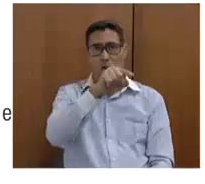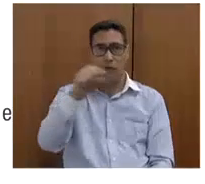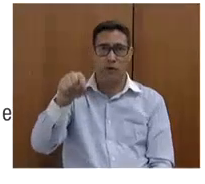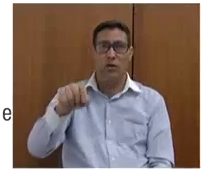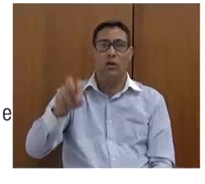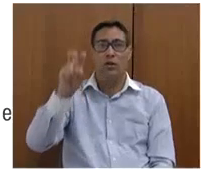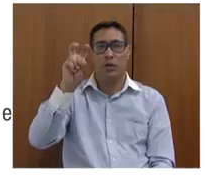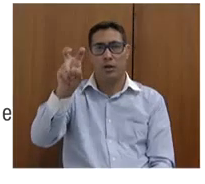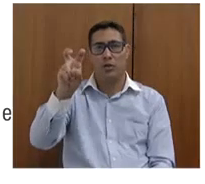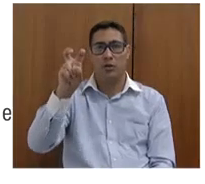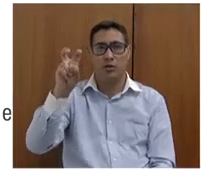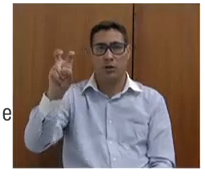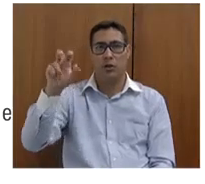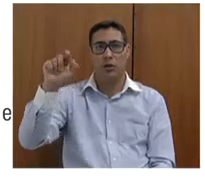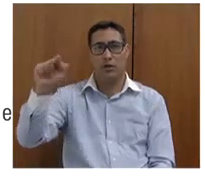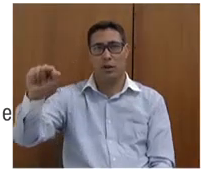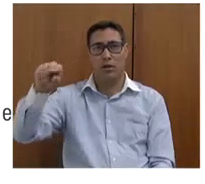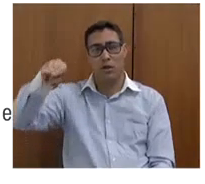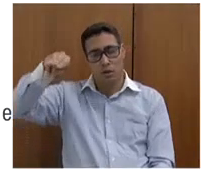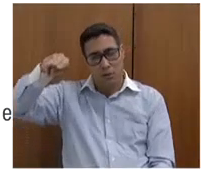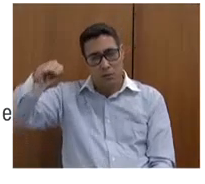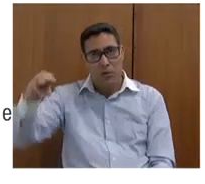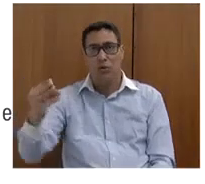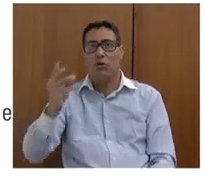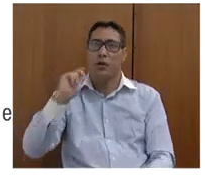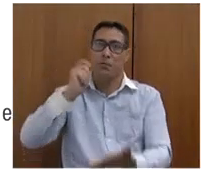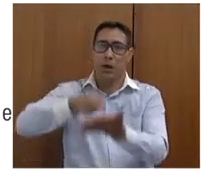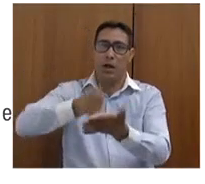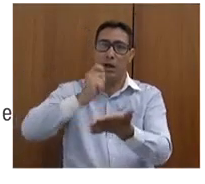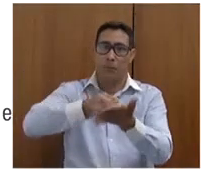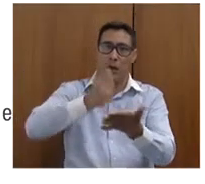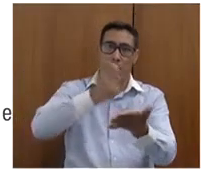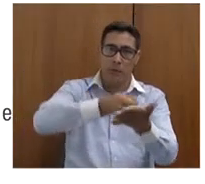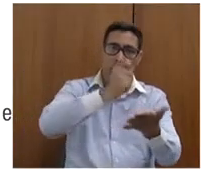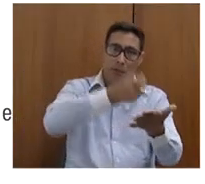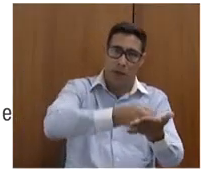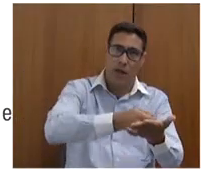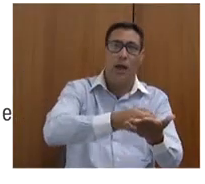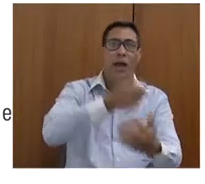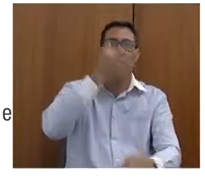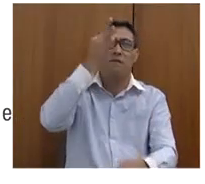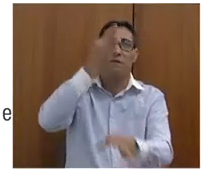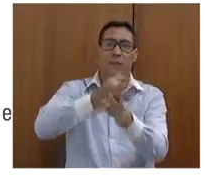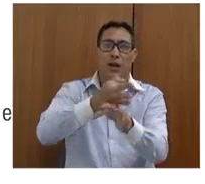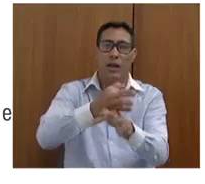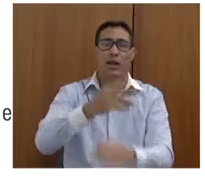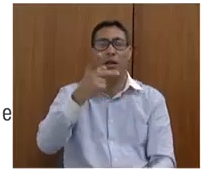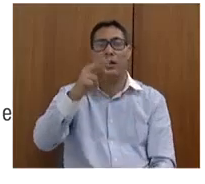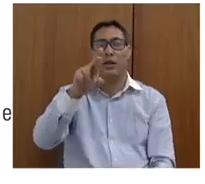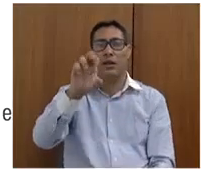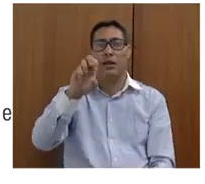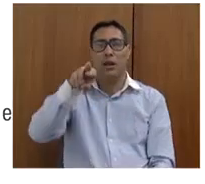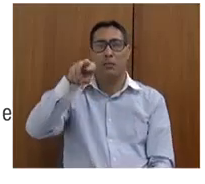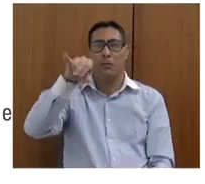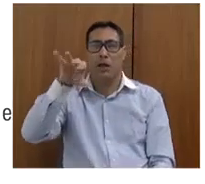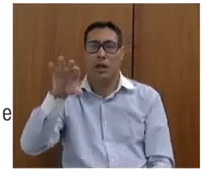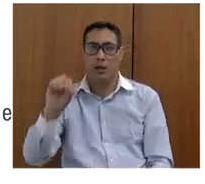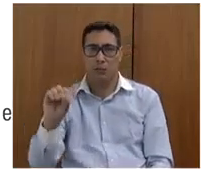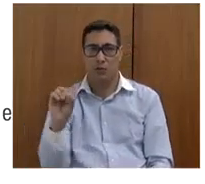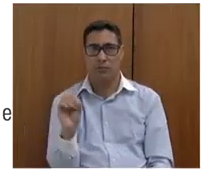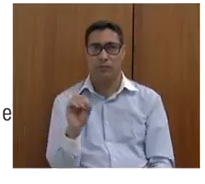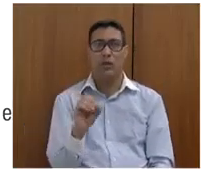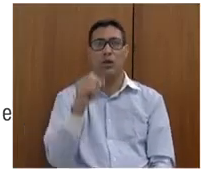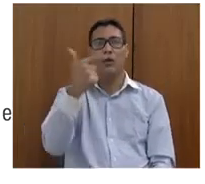557 milhões investido no pagamento das férias prêmio que é da direita dessas pessoas 28 mil servidores